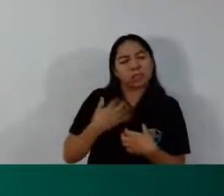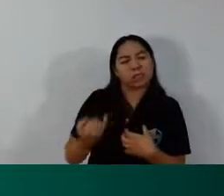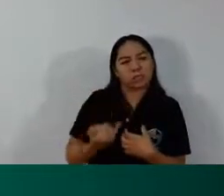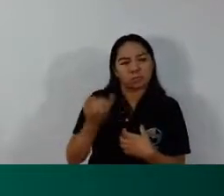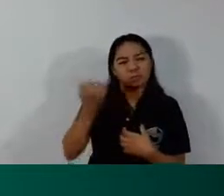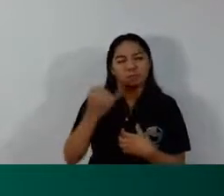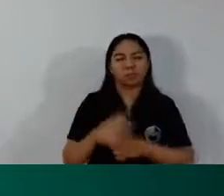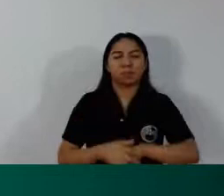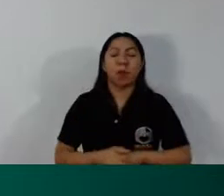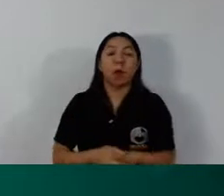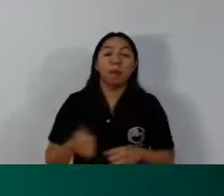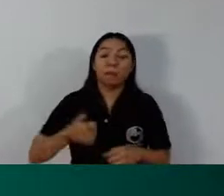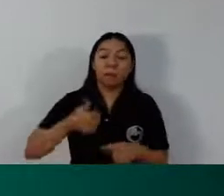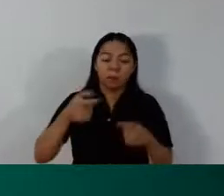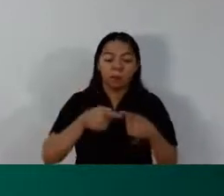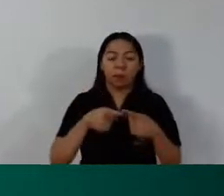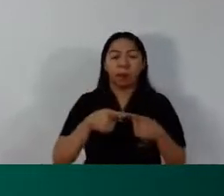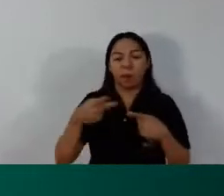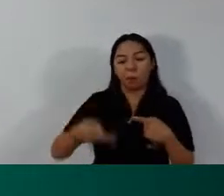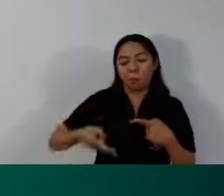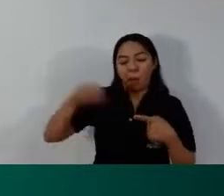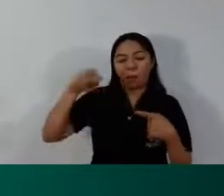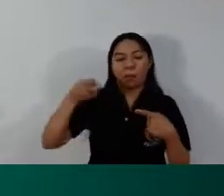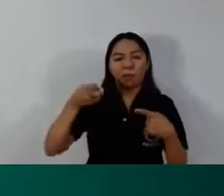primeiro essa percepção